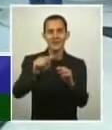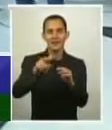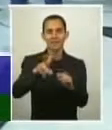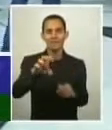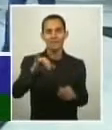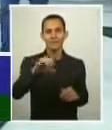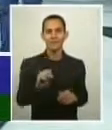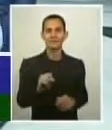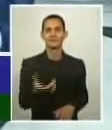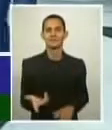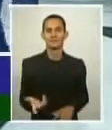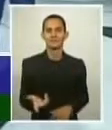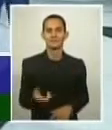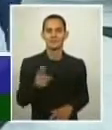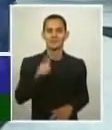livro germinal